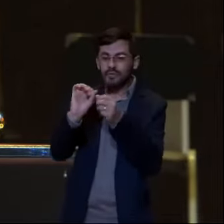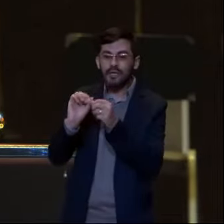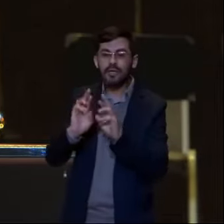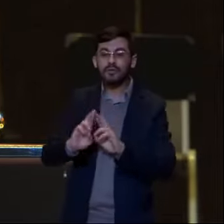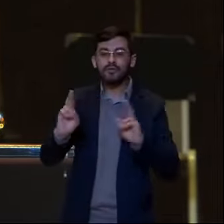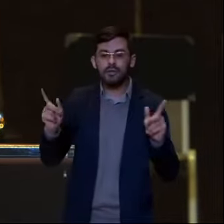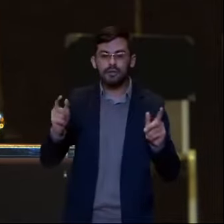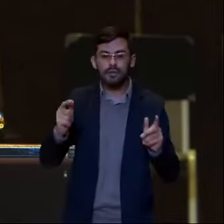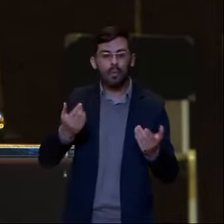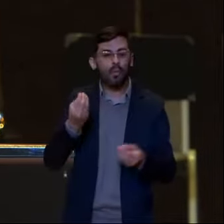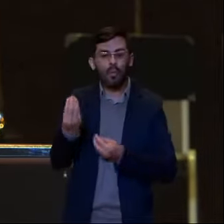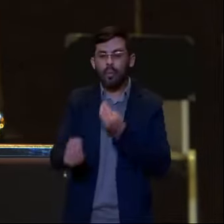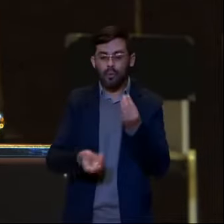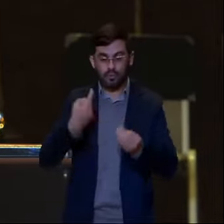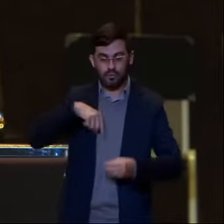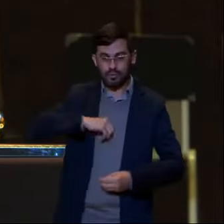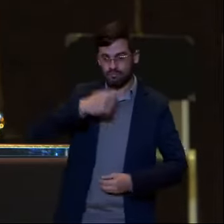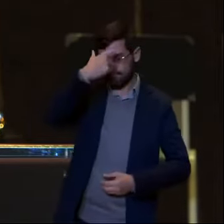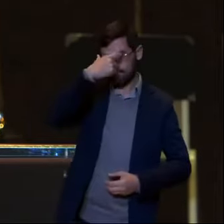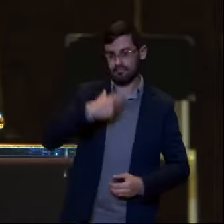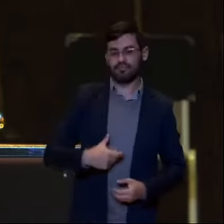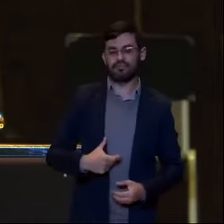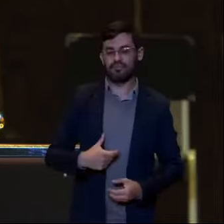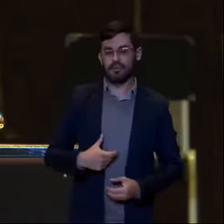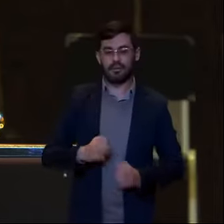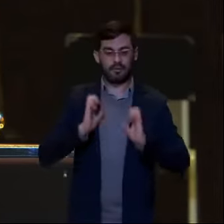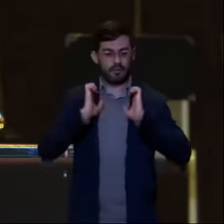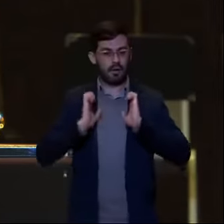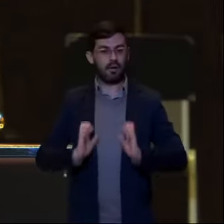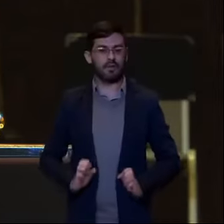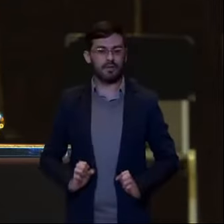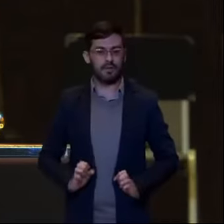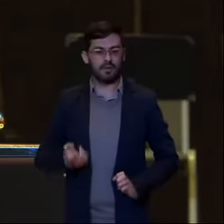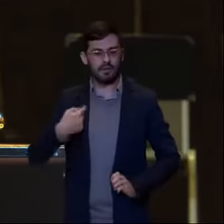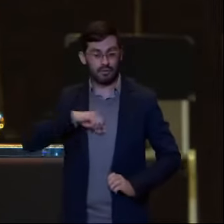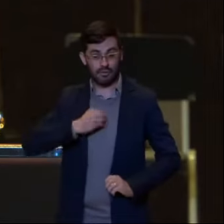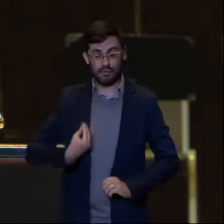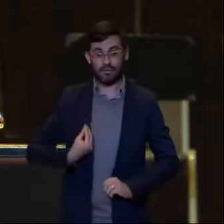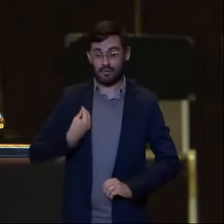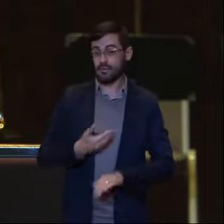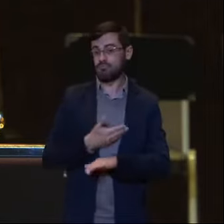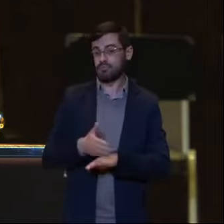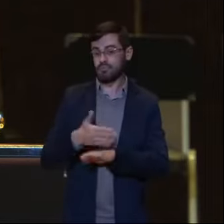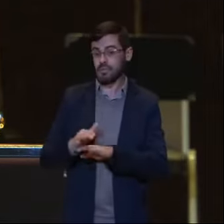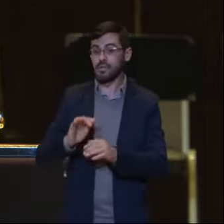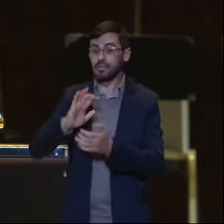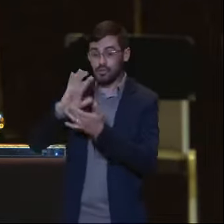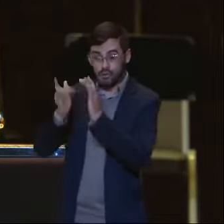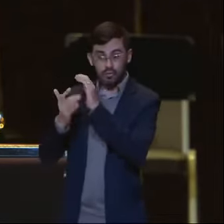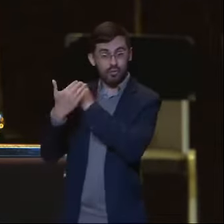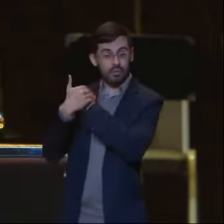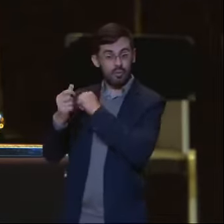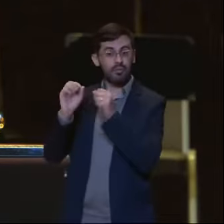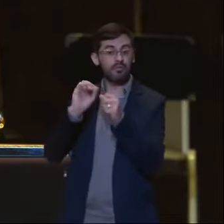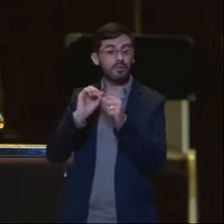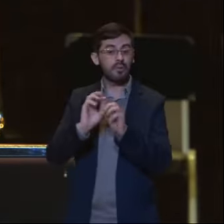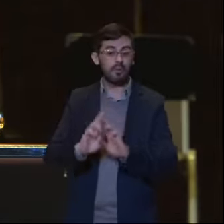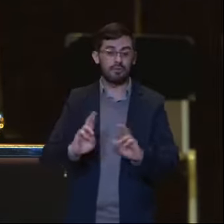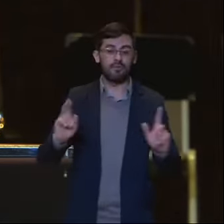forma que nós vivemos, ou seja, na nossa ética, na nossa conduta. Jesus nos chamou para sermos